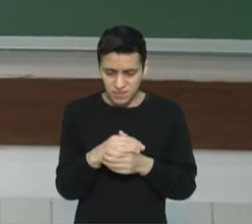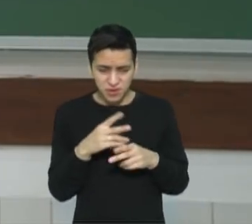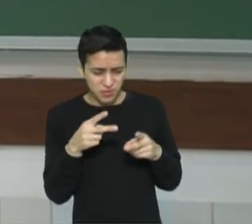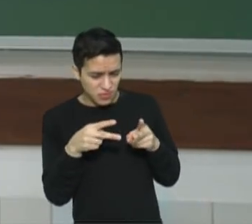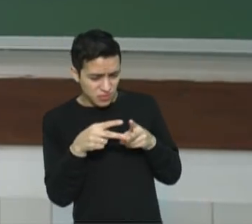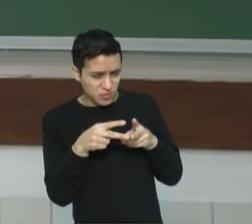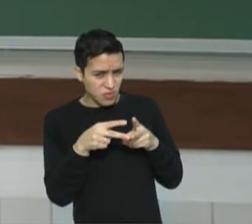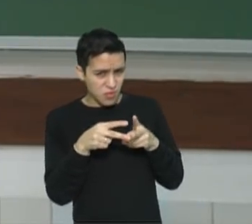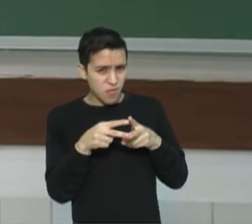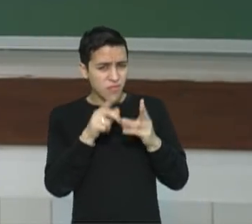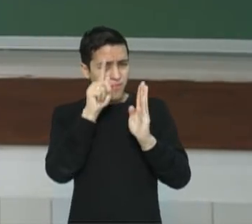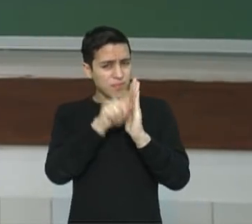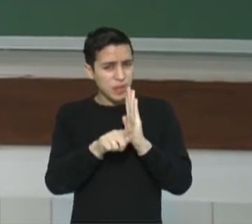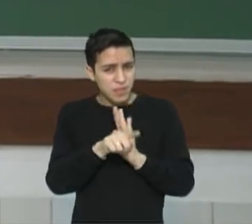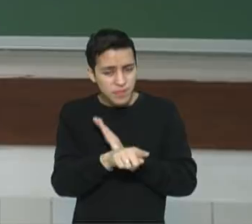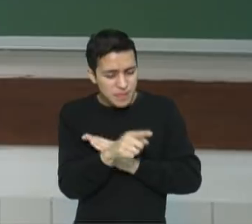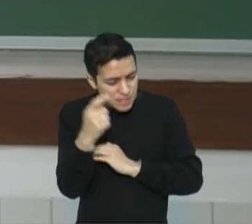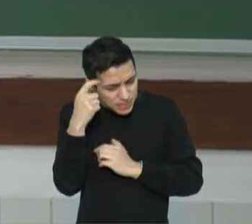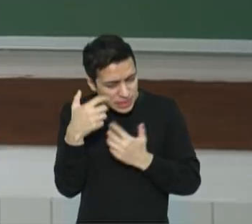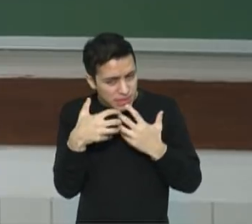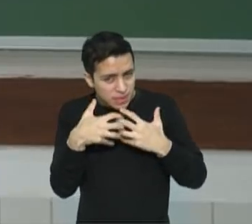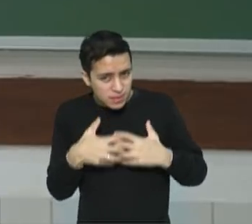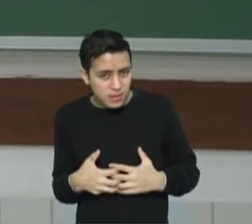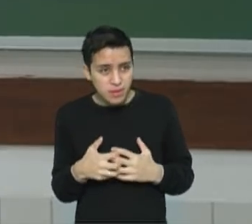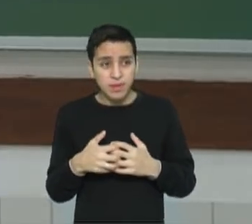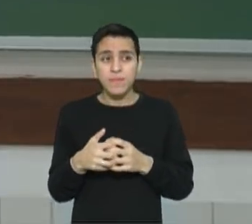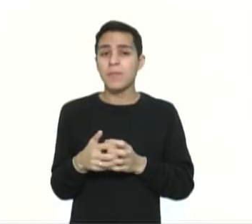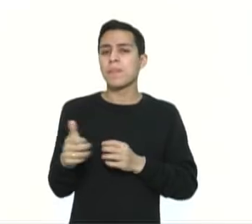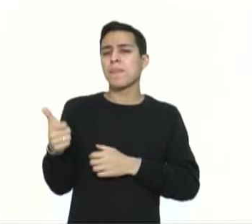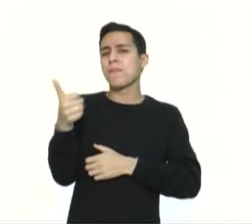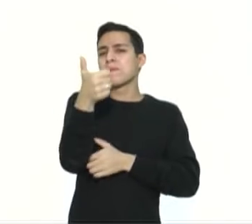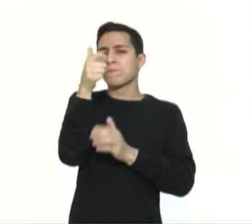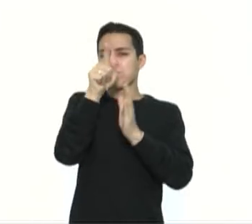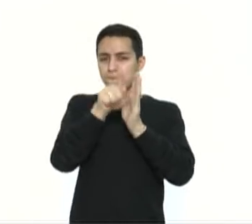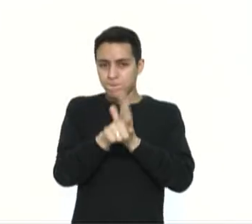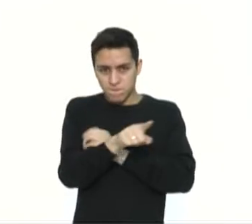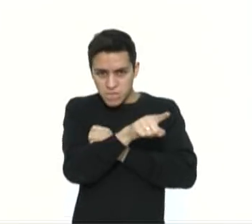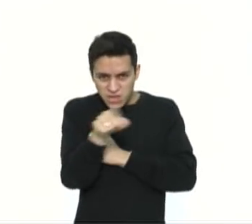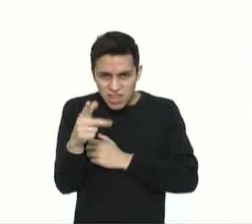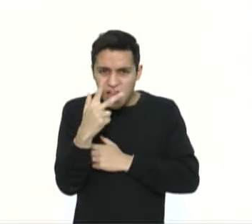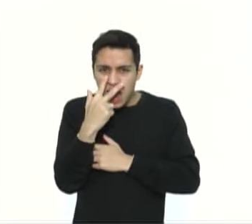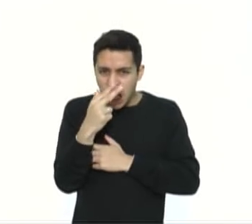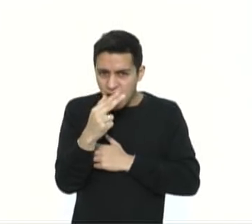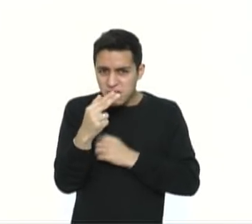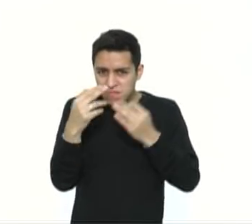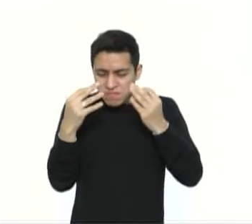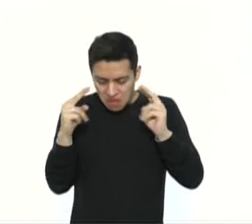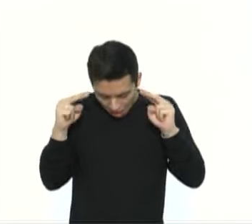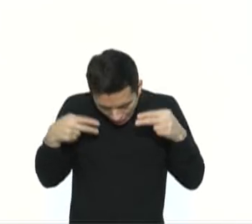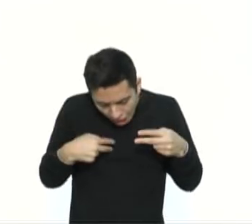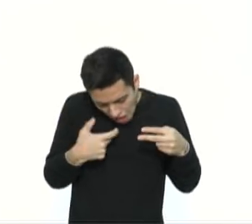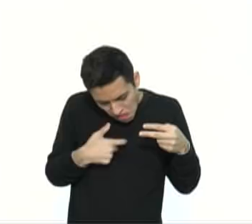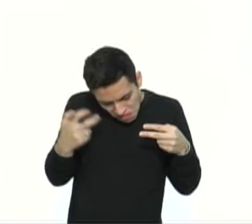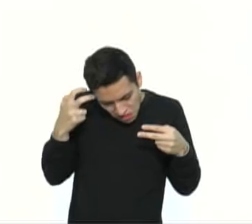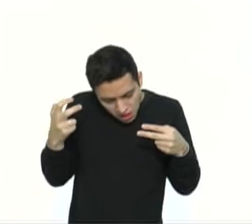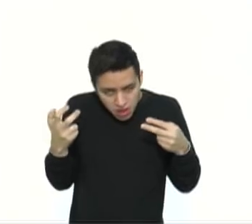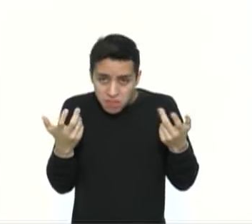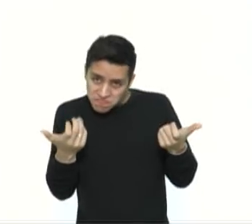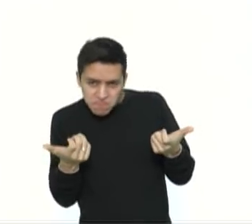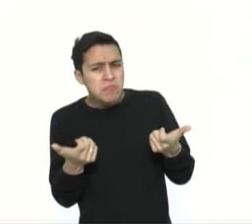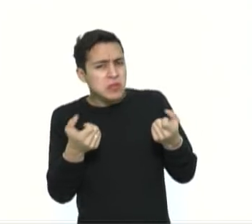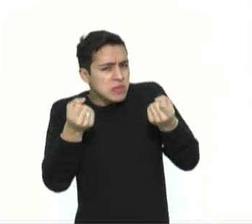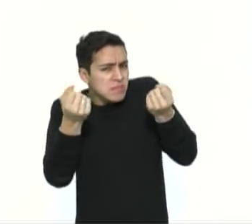gente pensar aí, tá? Questão 1. Você se considera uma pessoa inteligente? Justifique sua